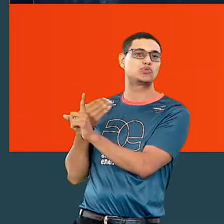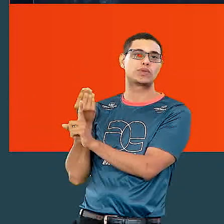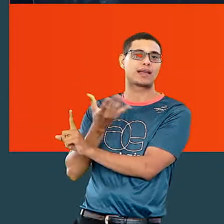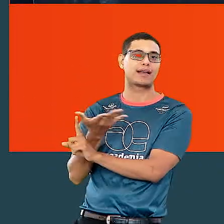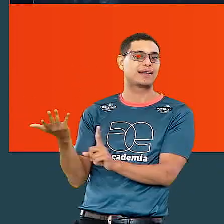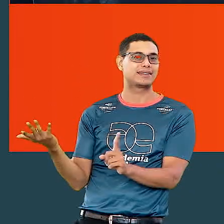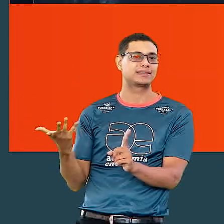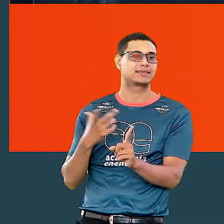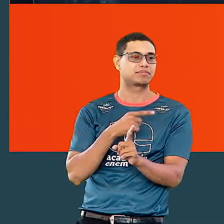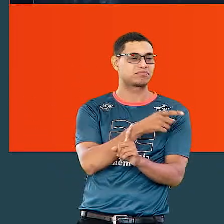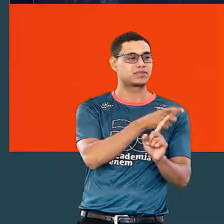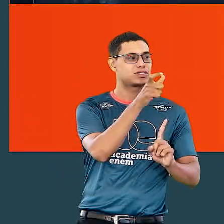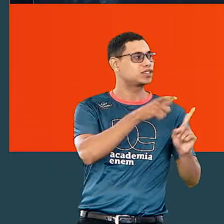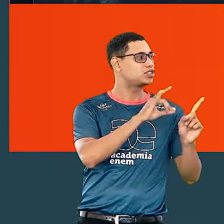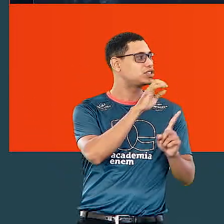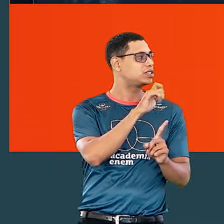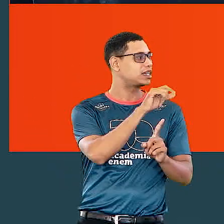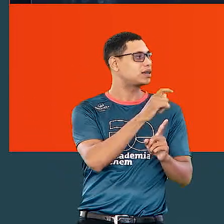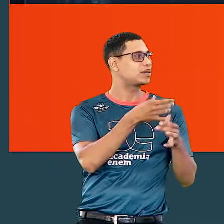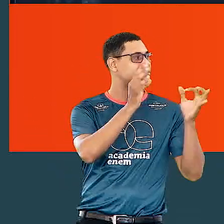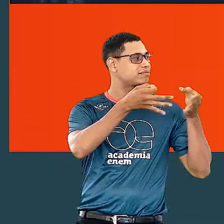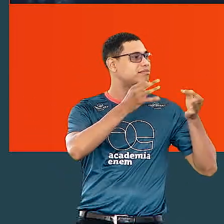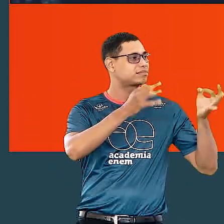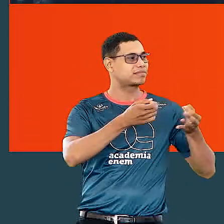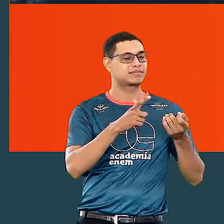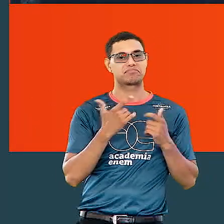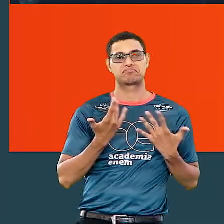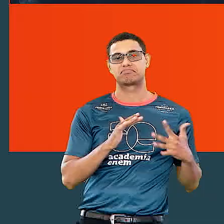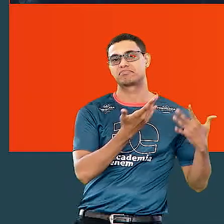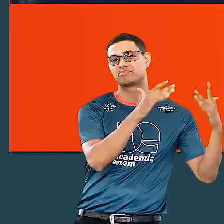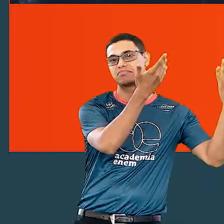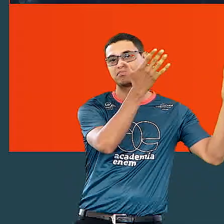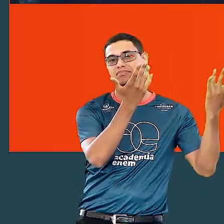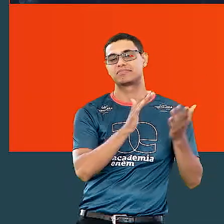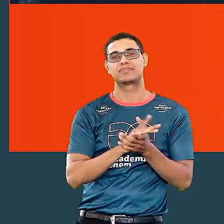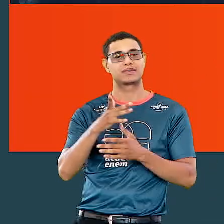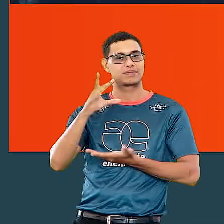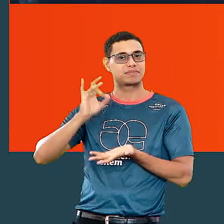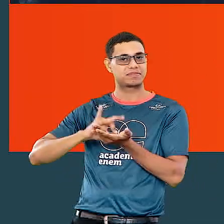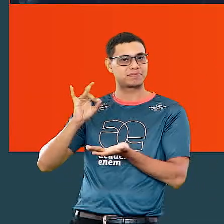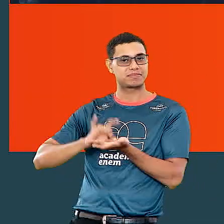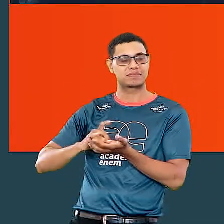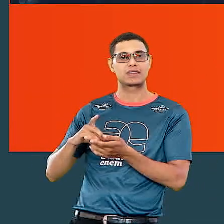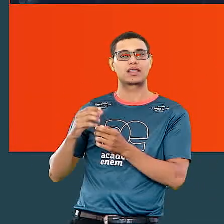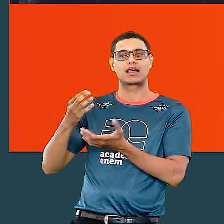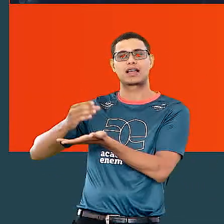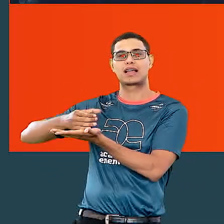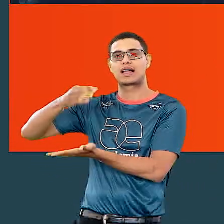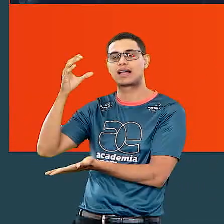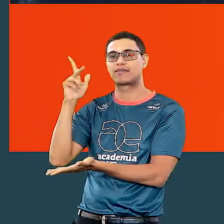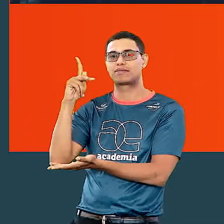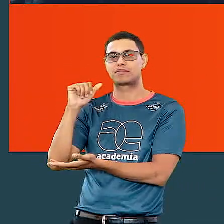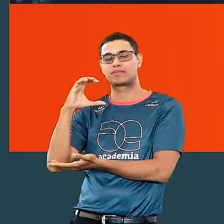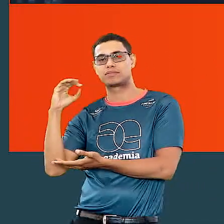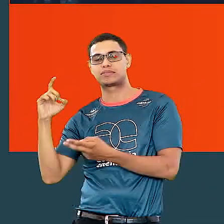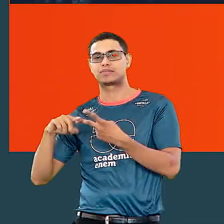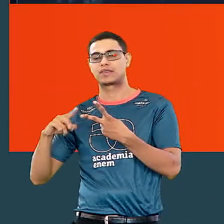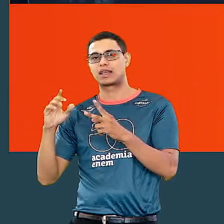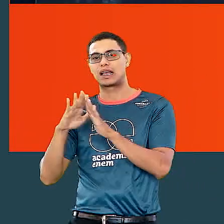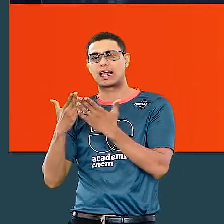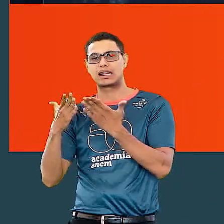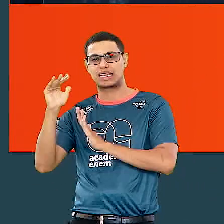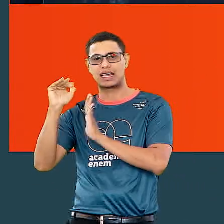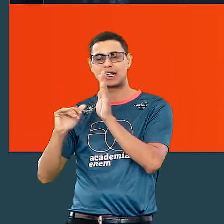Pereira, está certo. Certíssimo, tá aí, meu irmão, é verdade. É verdade, então, ó, garrafa da Paco, cardápio de QR Code, Taylor